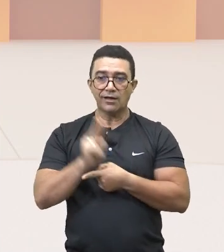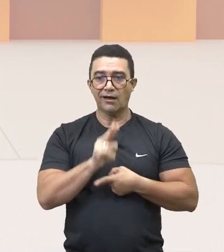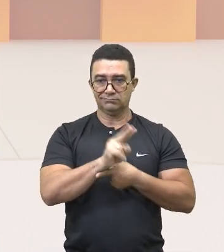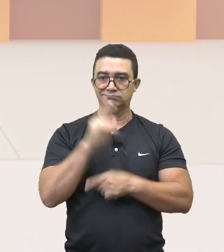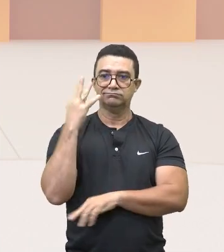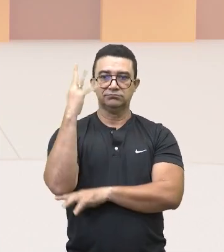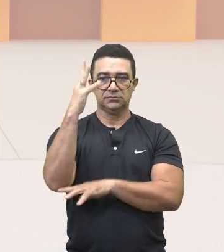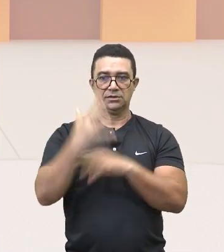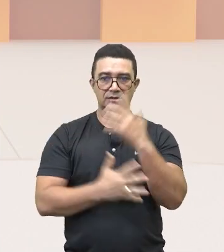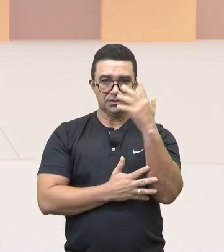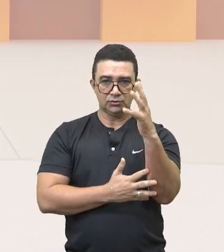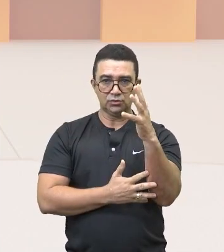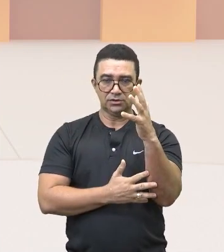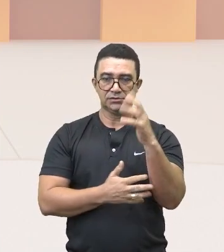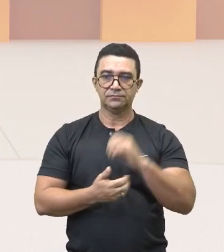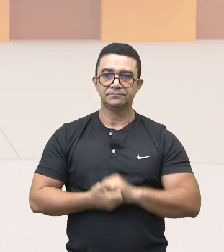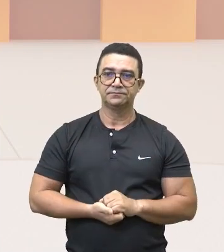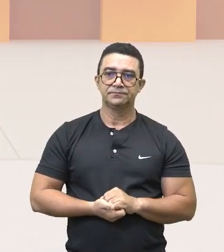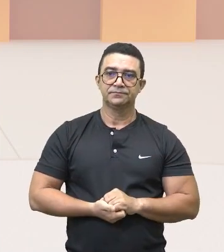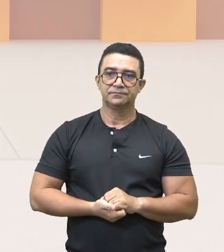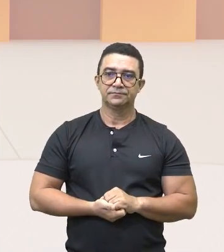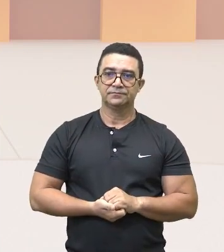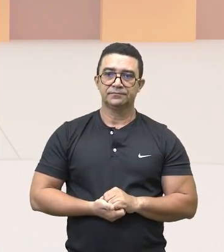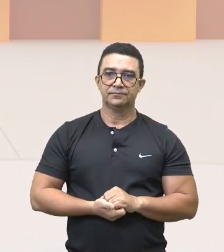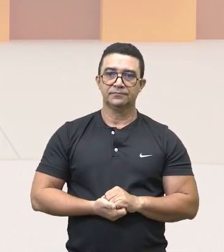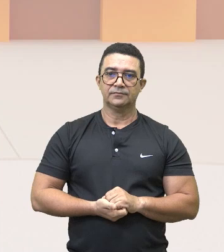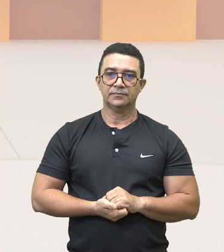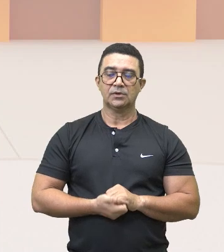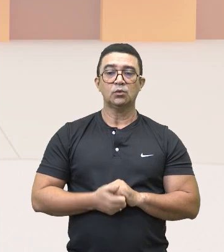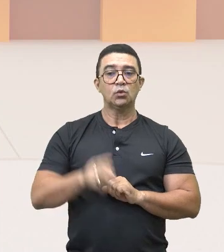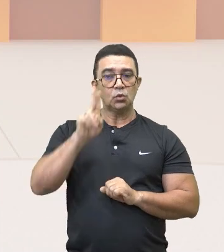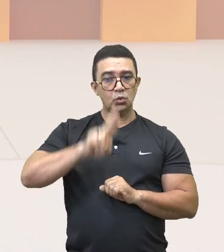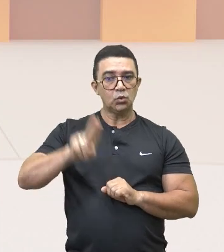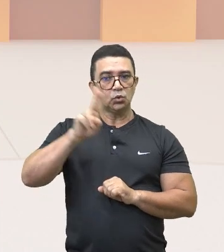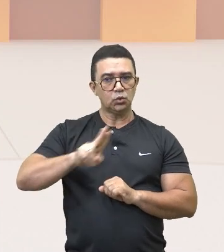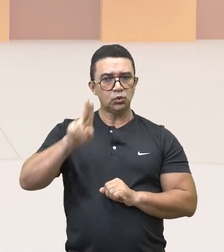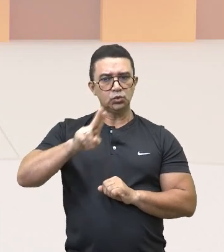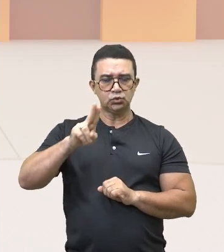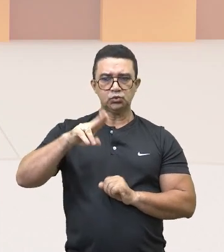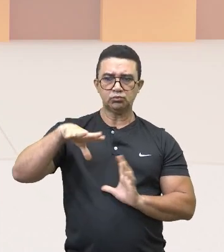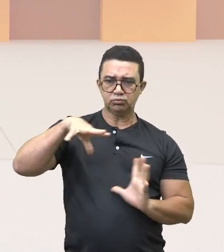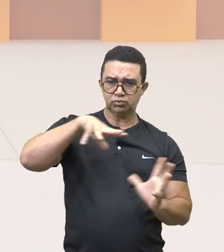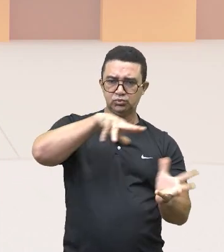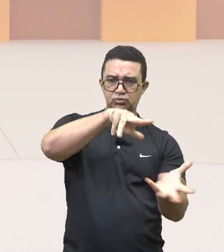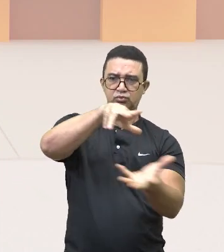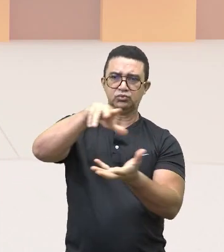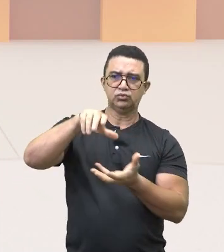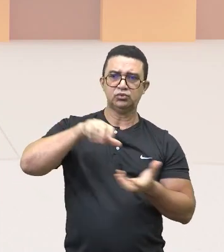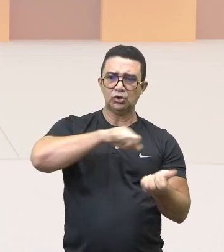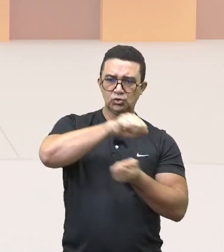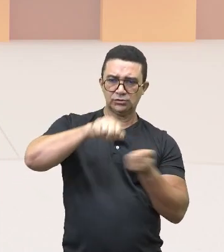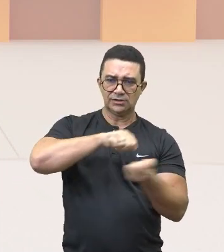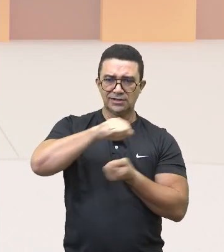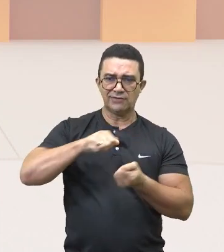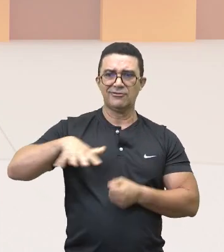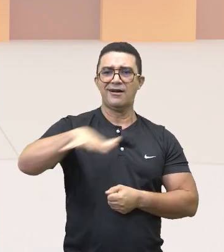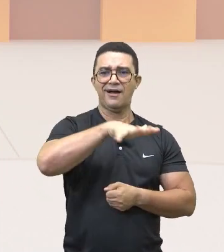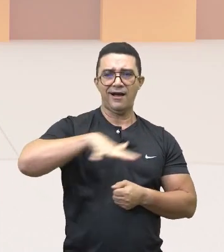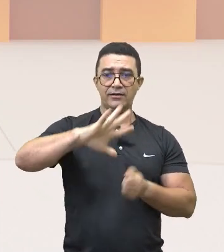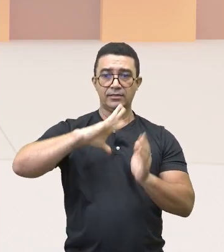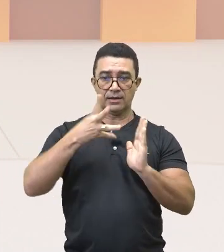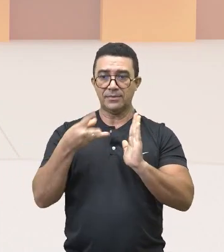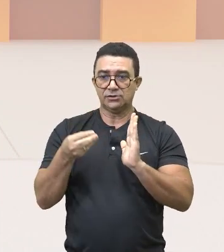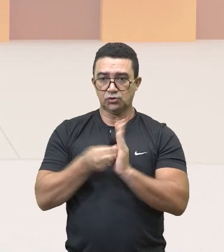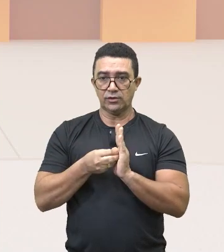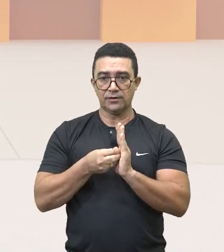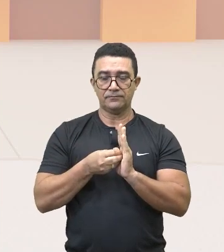natureza. Basicamente, preservar e tornar ali o uso sustentável das áreas da Amazônia legal. O